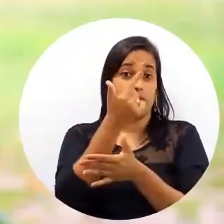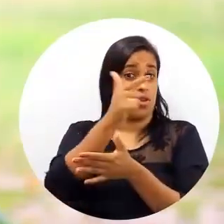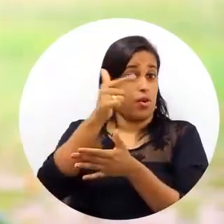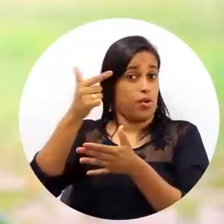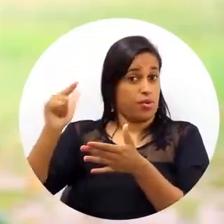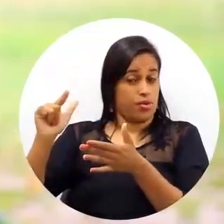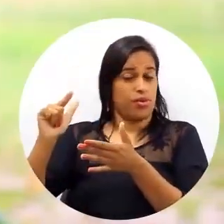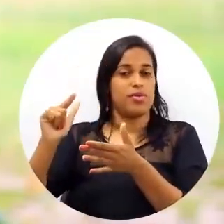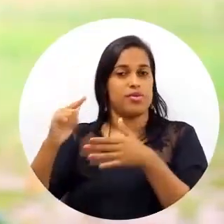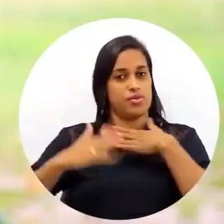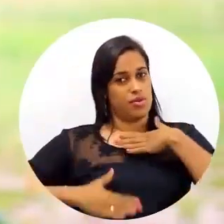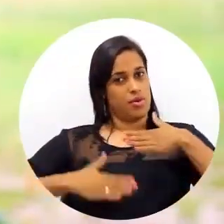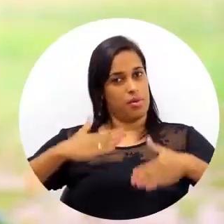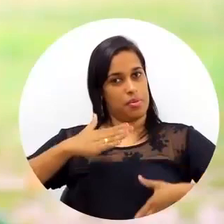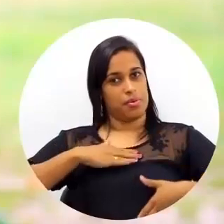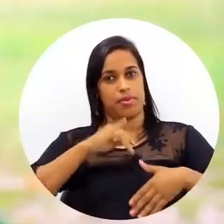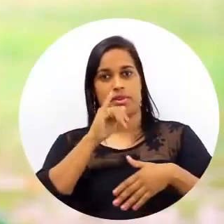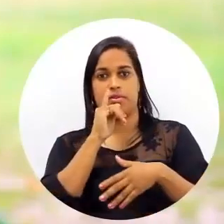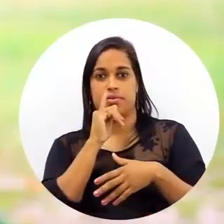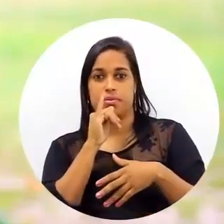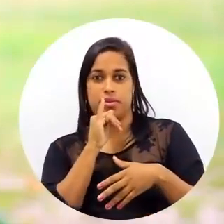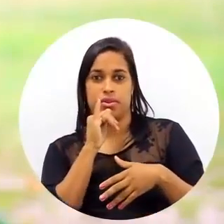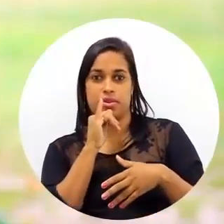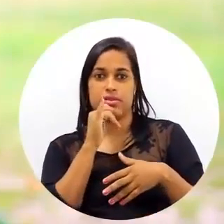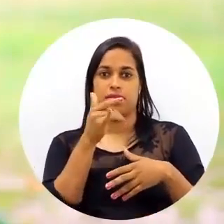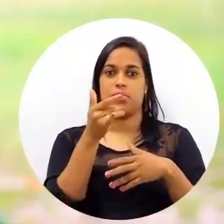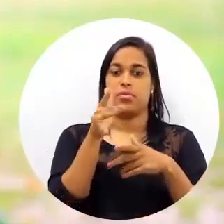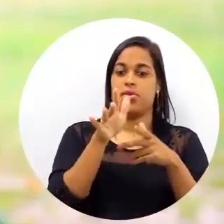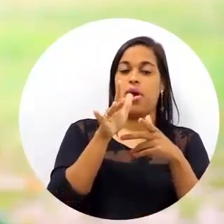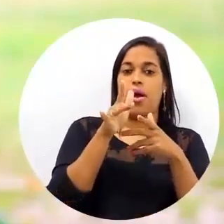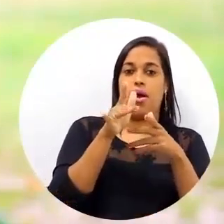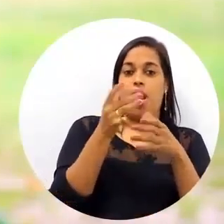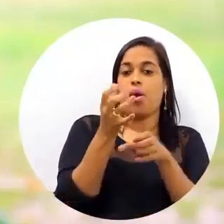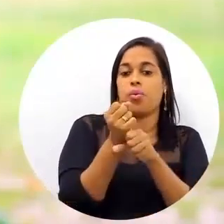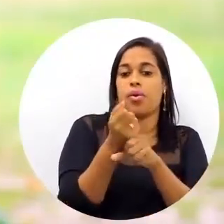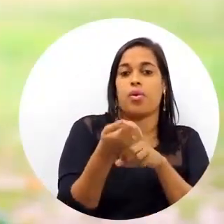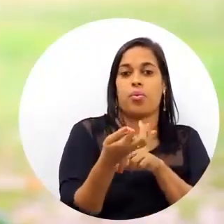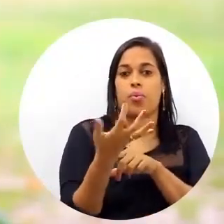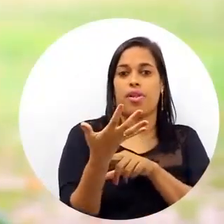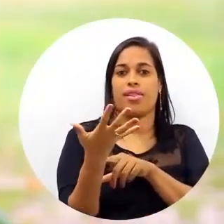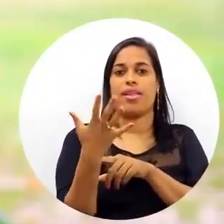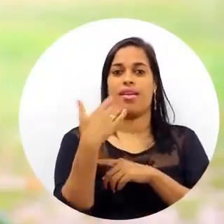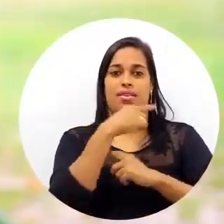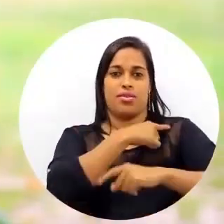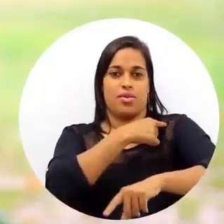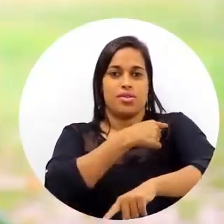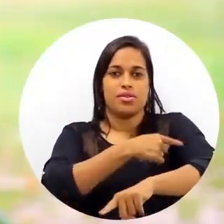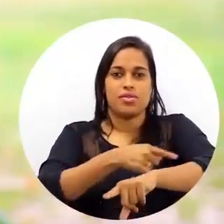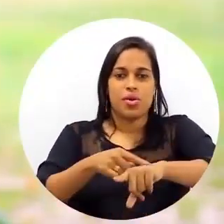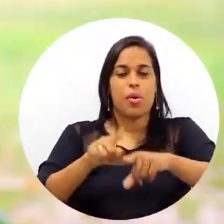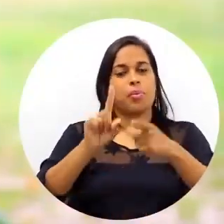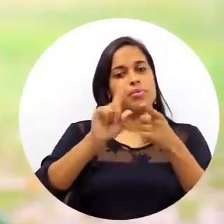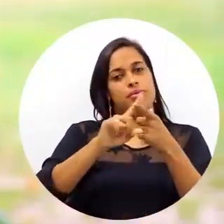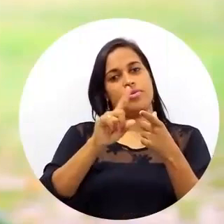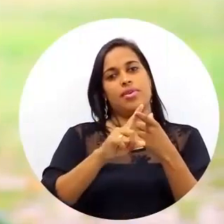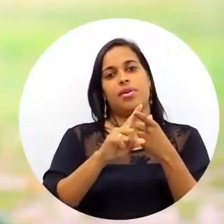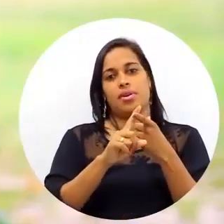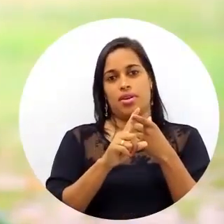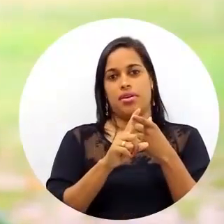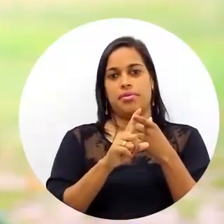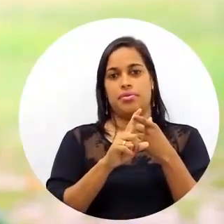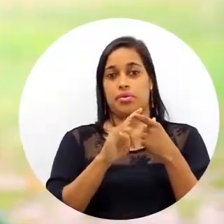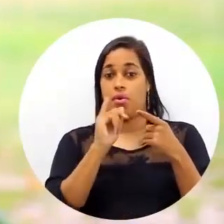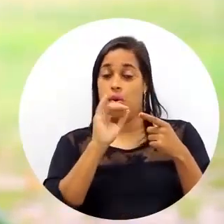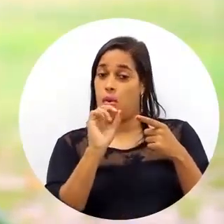Por quê? Porque alguns outros segmentos corporais, como a medida da mão, a medida da largura dos ombros,